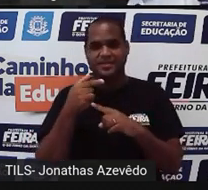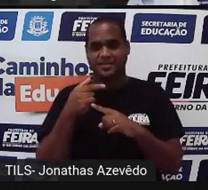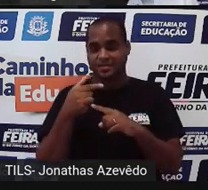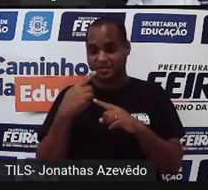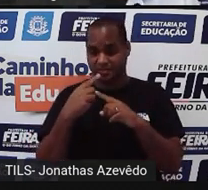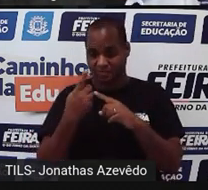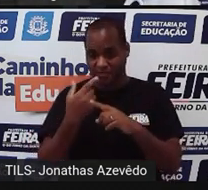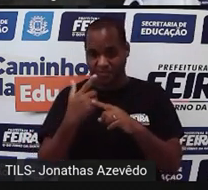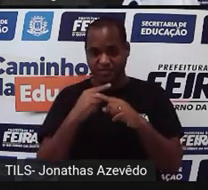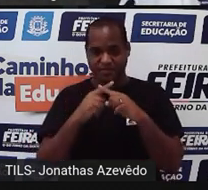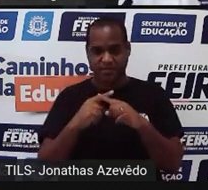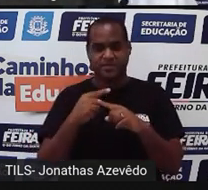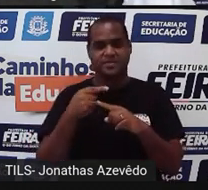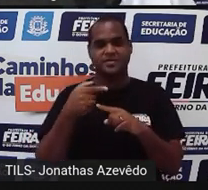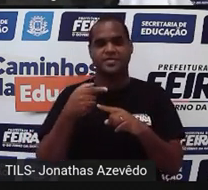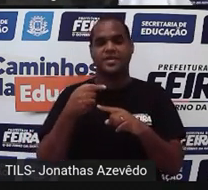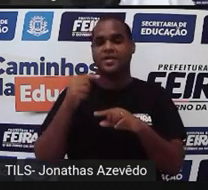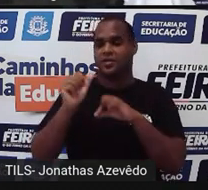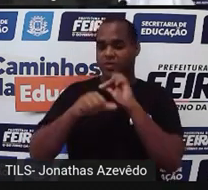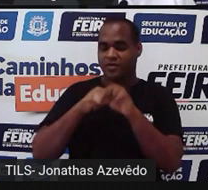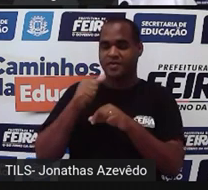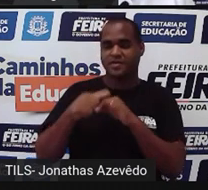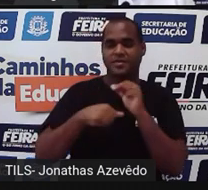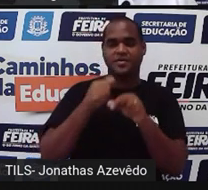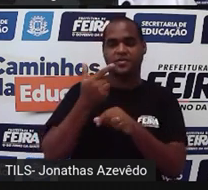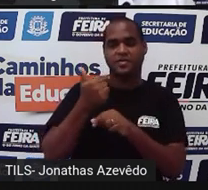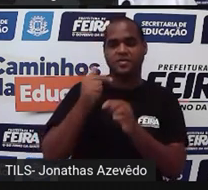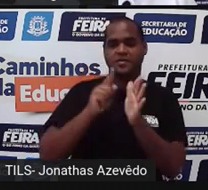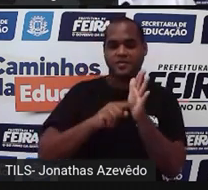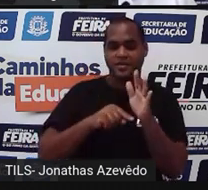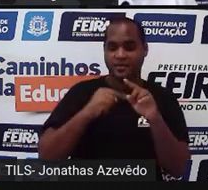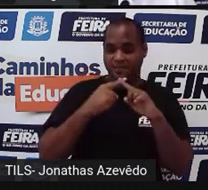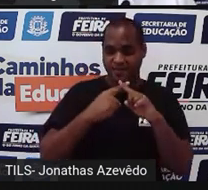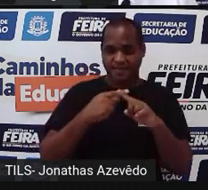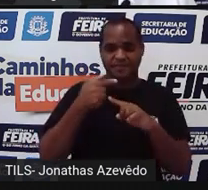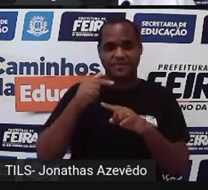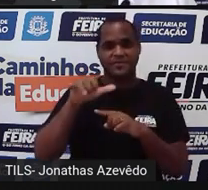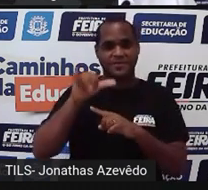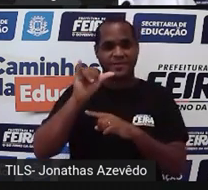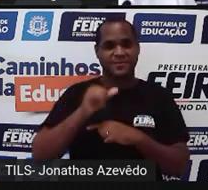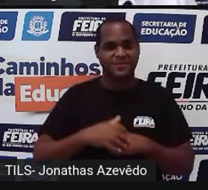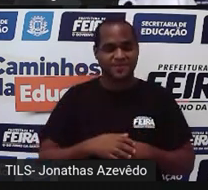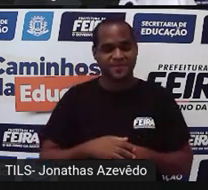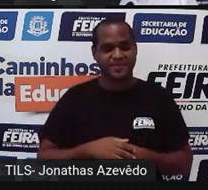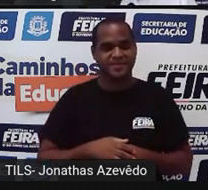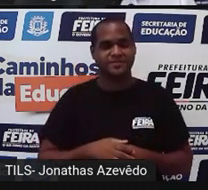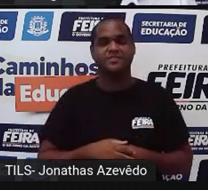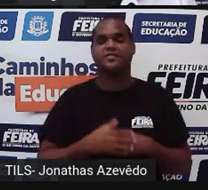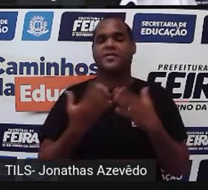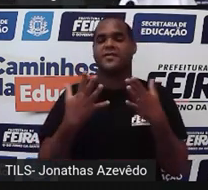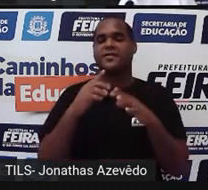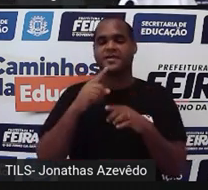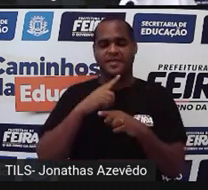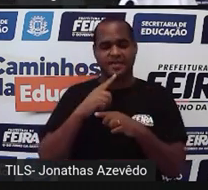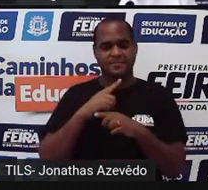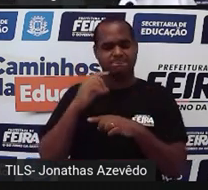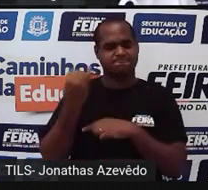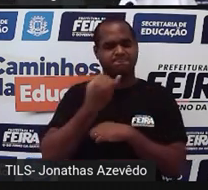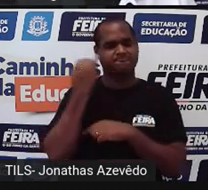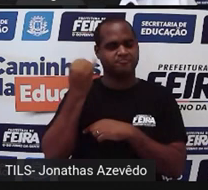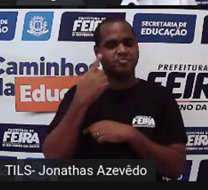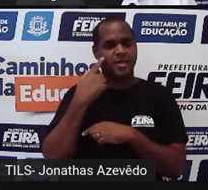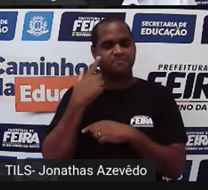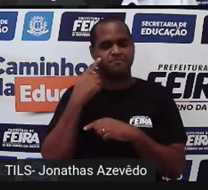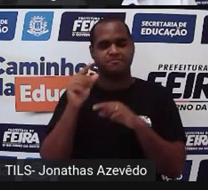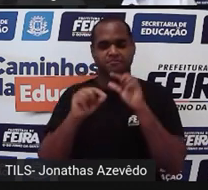virar 12 vezes 7 menos Y. Tá bom? Agora a gente tem só um detalhe na hora de escrever isso,